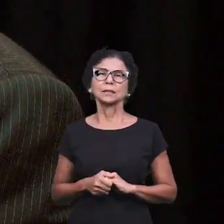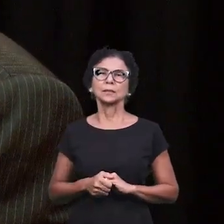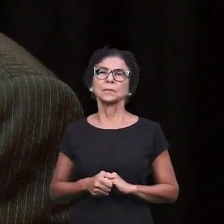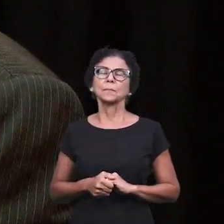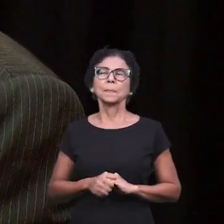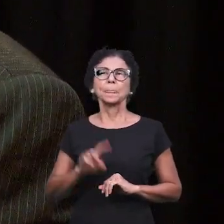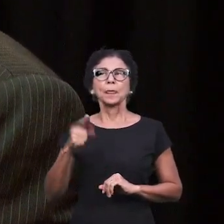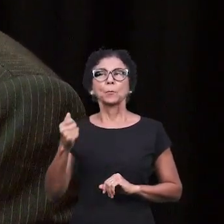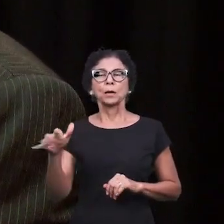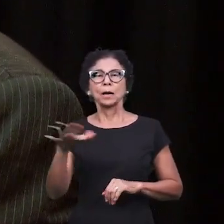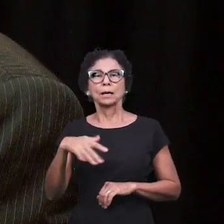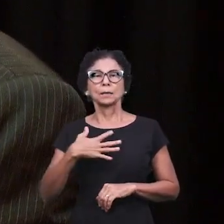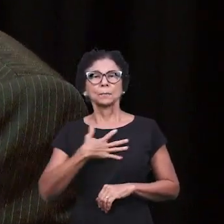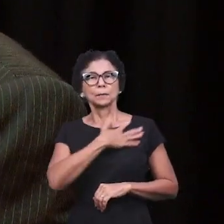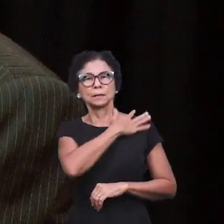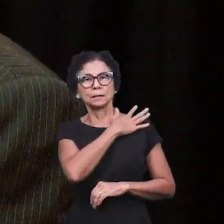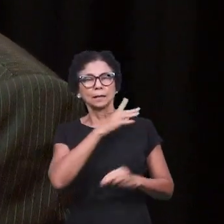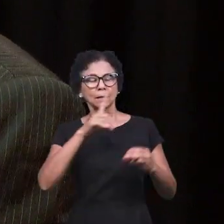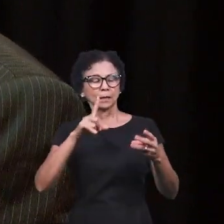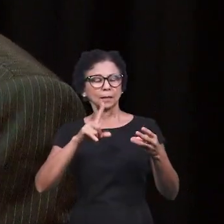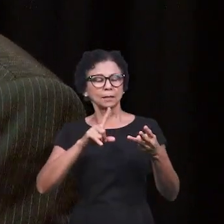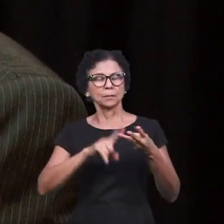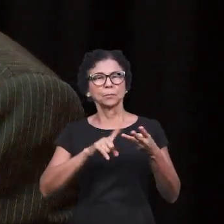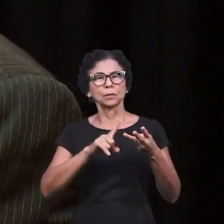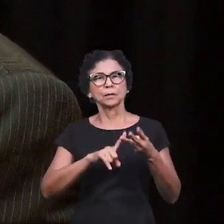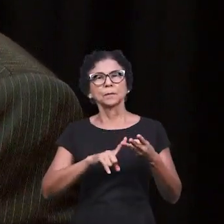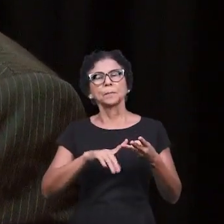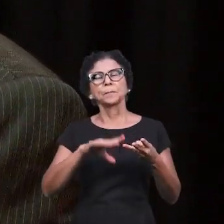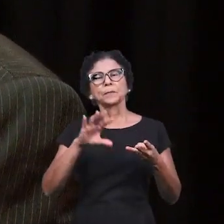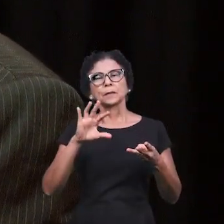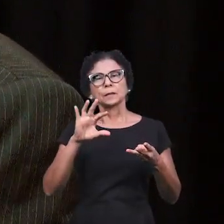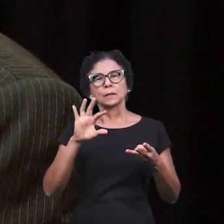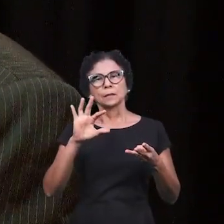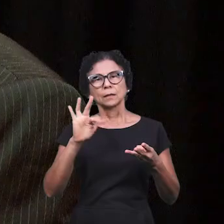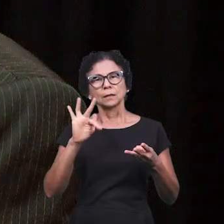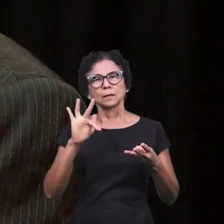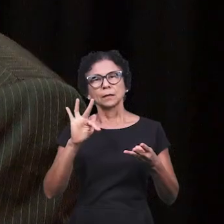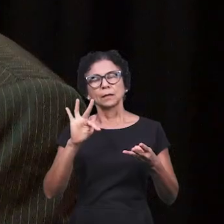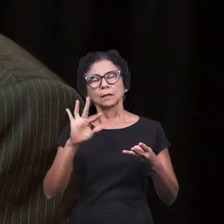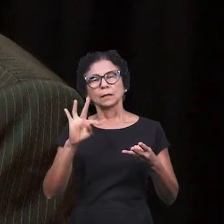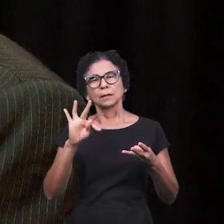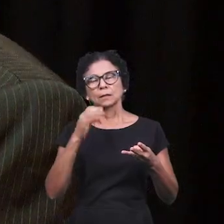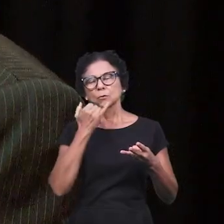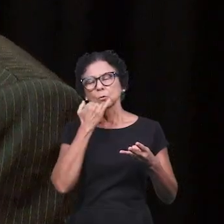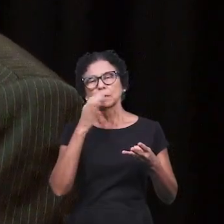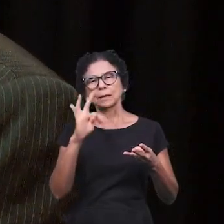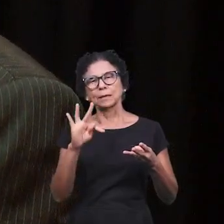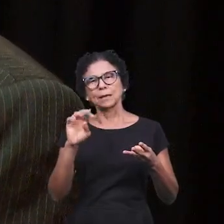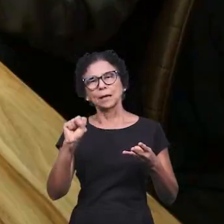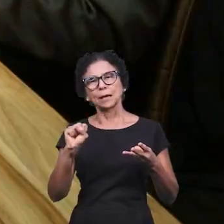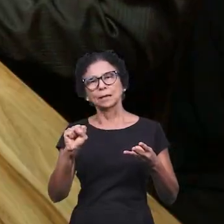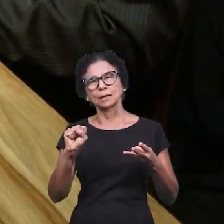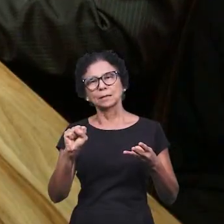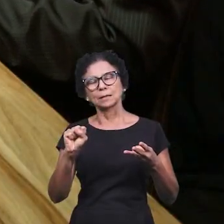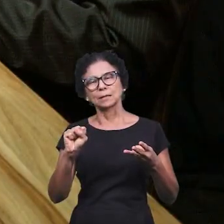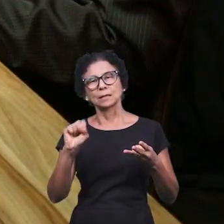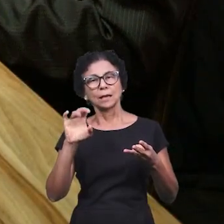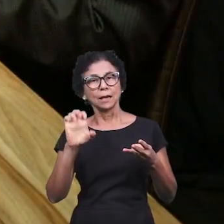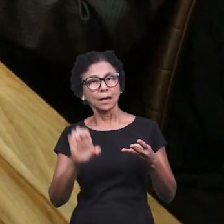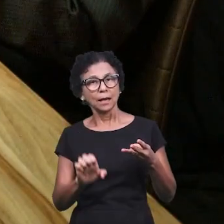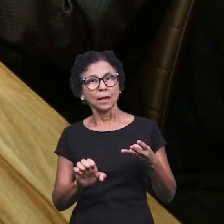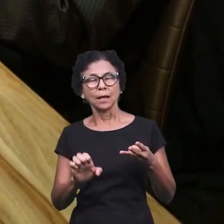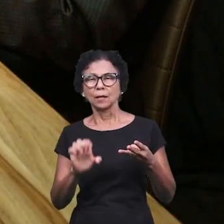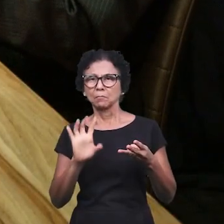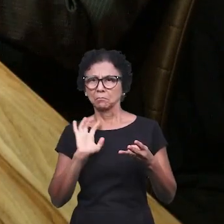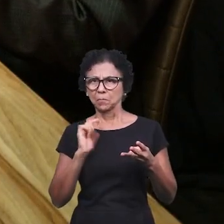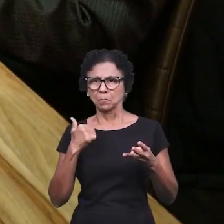concurso STM, do Superior STM, Tribunal Militar. Depois da CGU fez o TSE. Tribunal Superior Eleitoral. Tribunal Superior Eleitoral. Então,